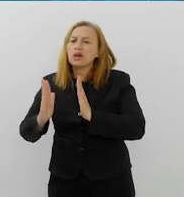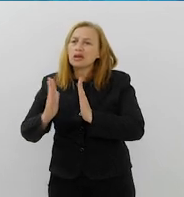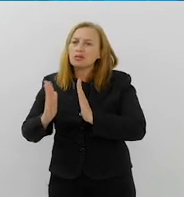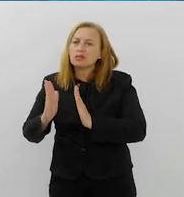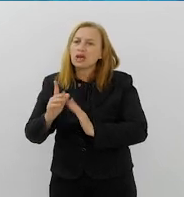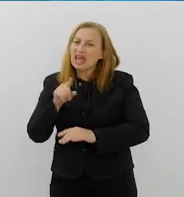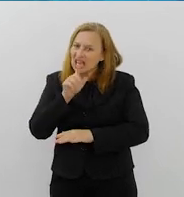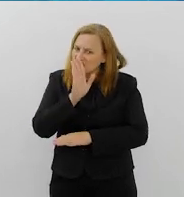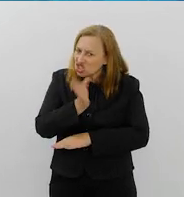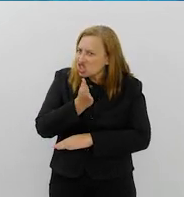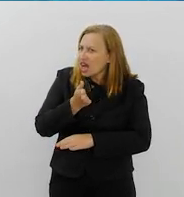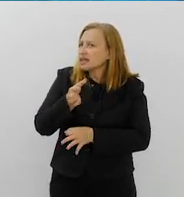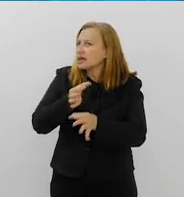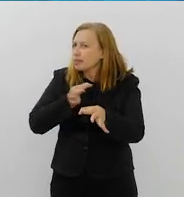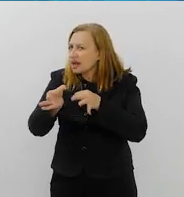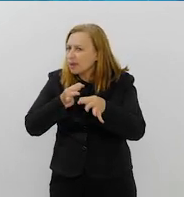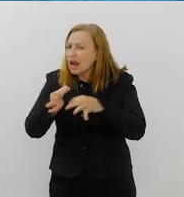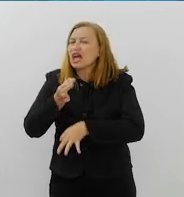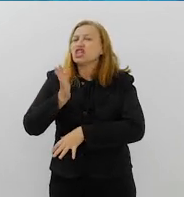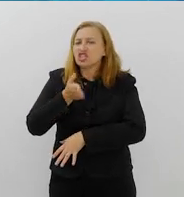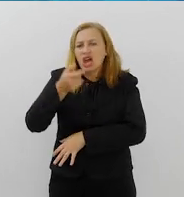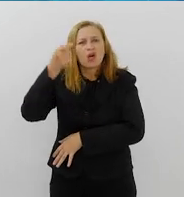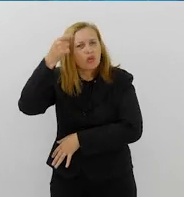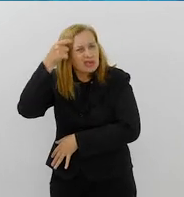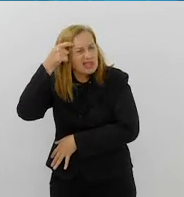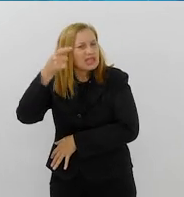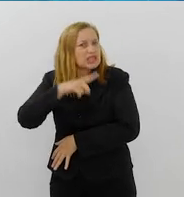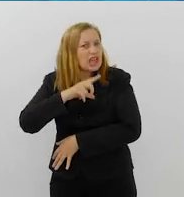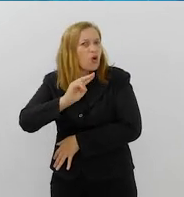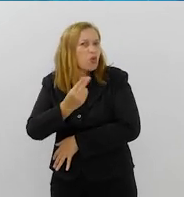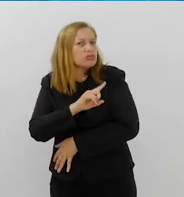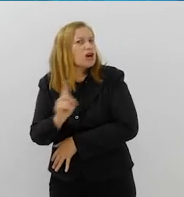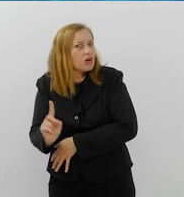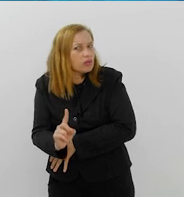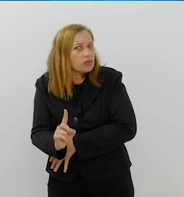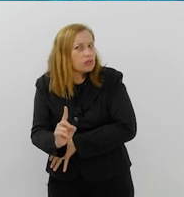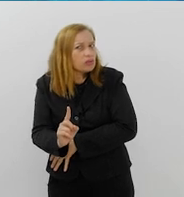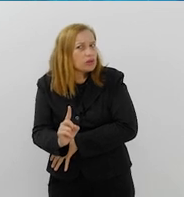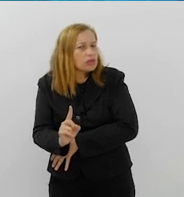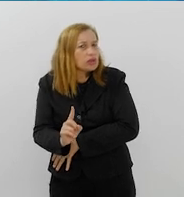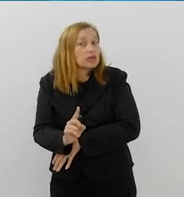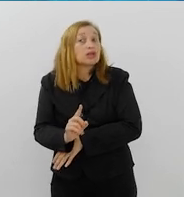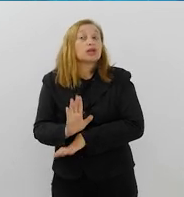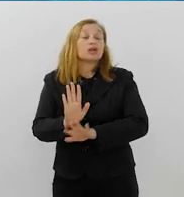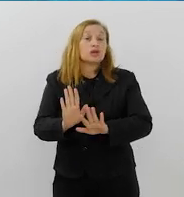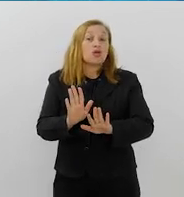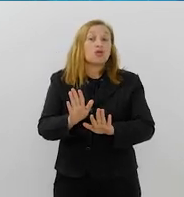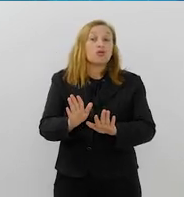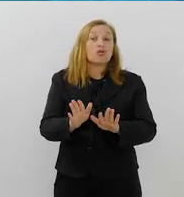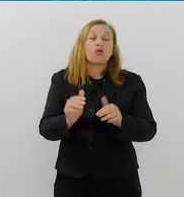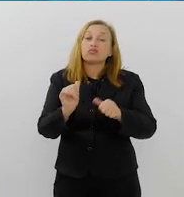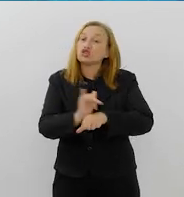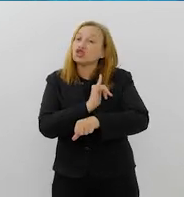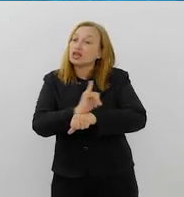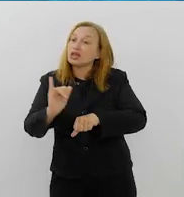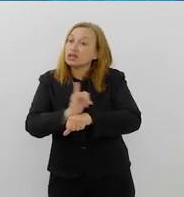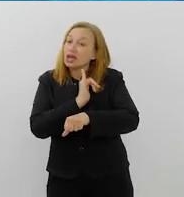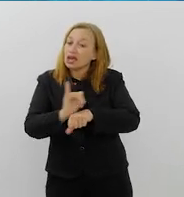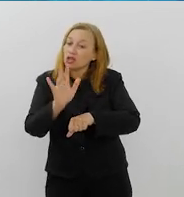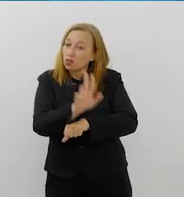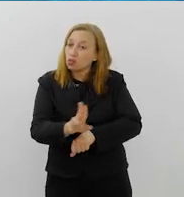já está preparado? Ele já tem uma consciência disso? Ele não tem? E aí eu vou